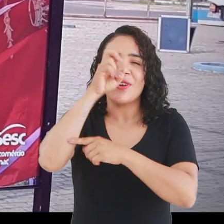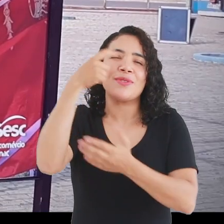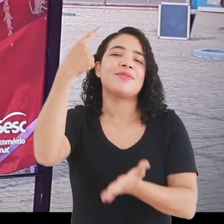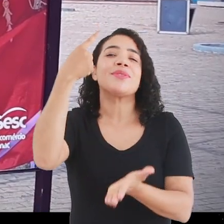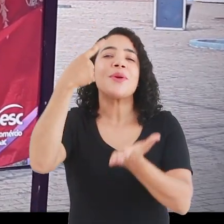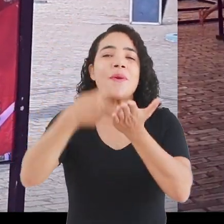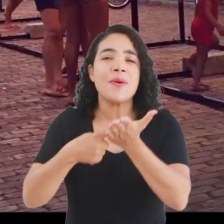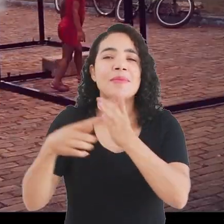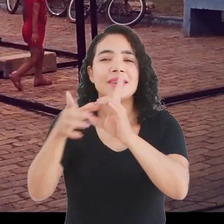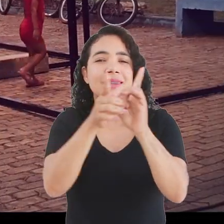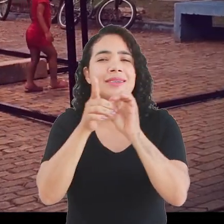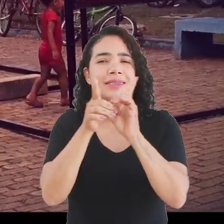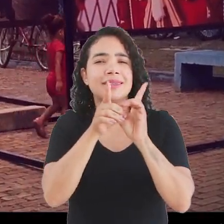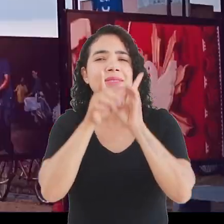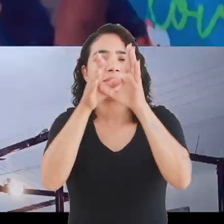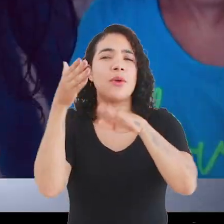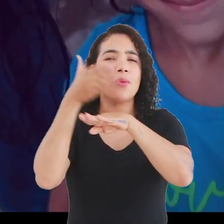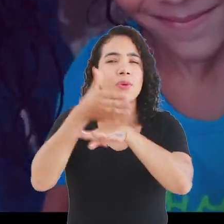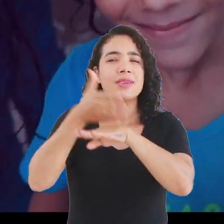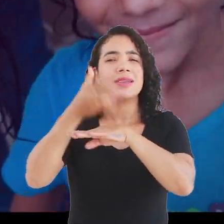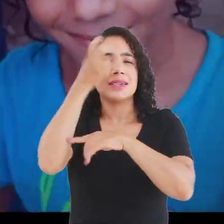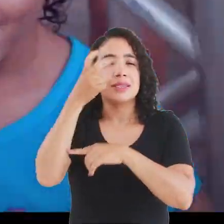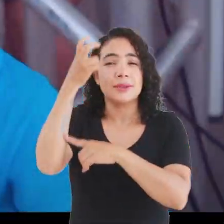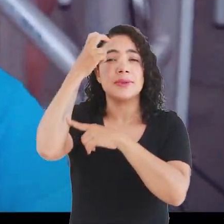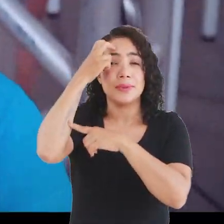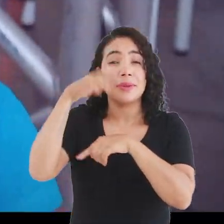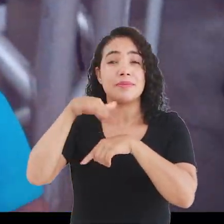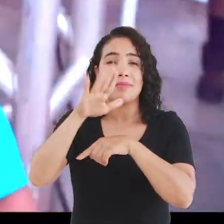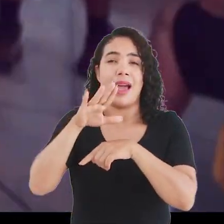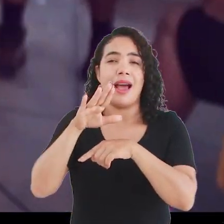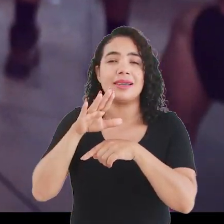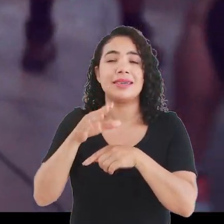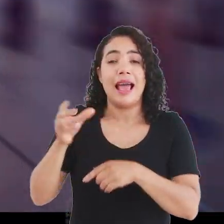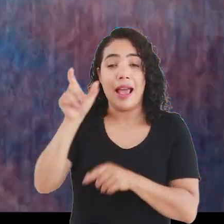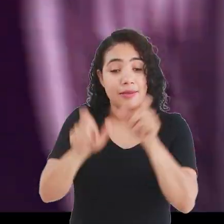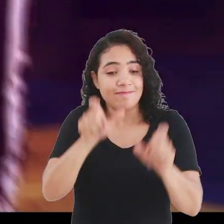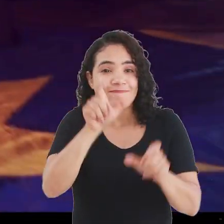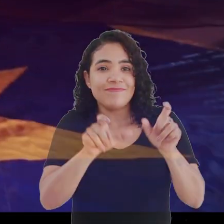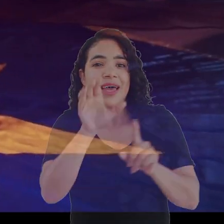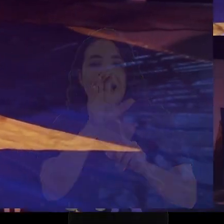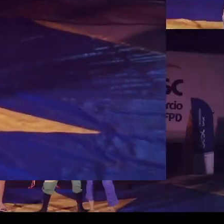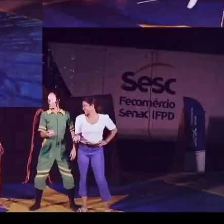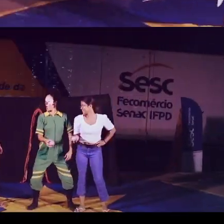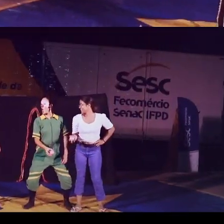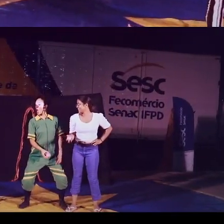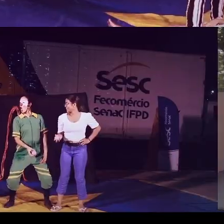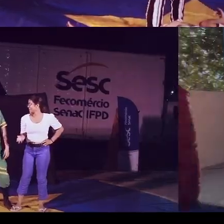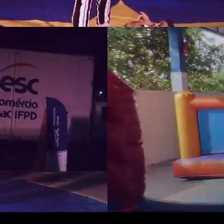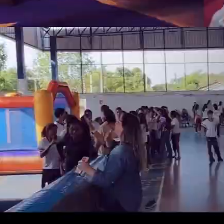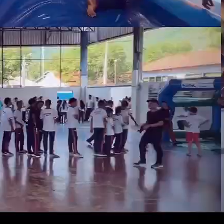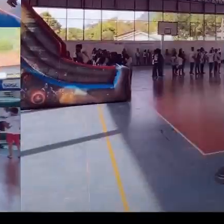seu compromisso em democratizar o acesso à cultura e enriquecer a vida das comunidades.